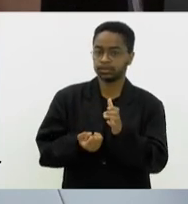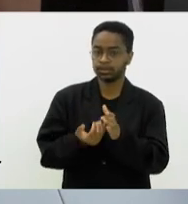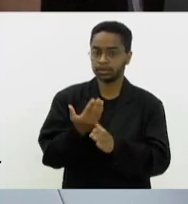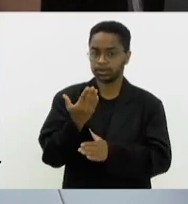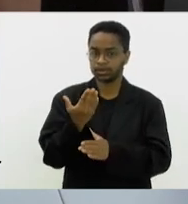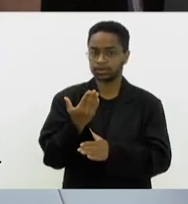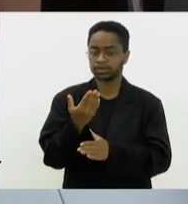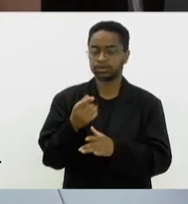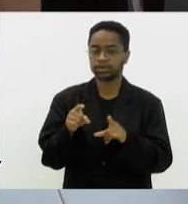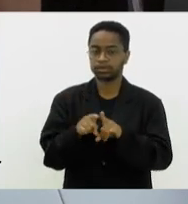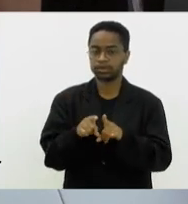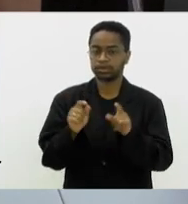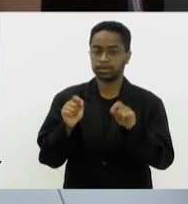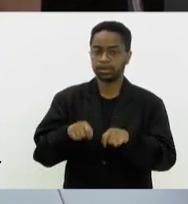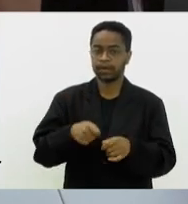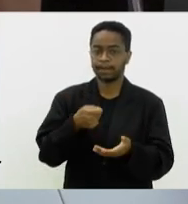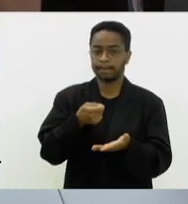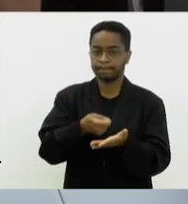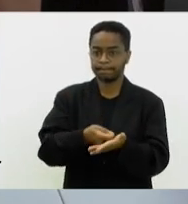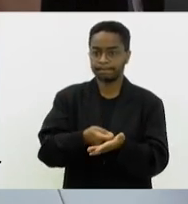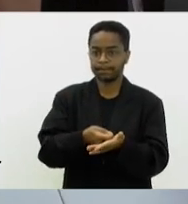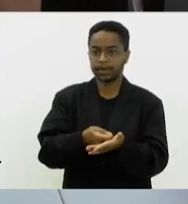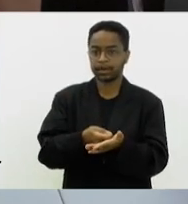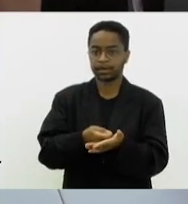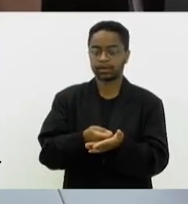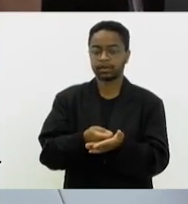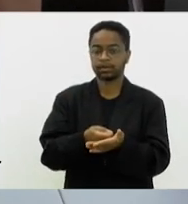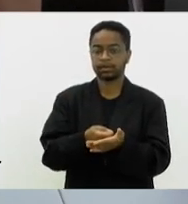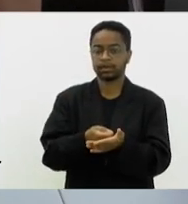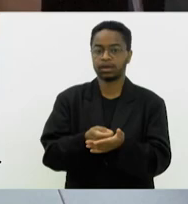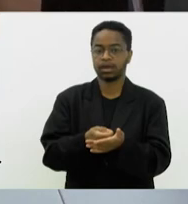sentido de poder pagar as clínicas